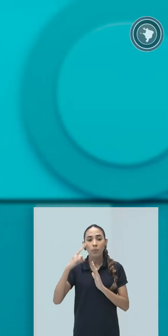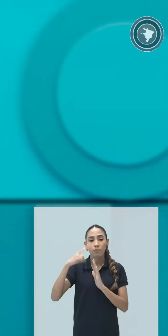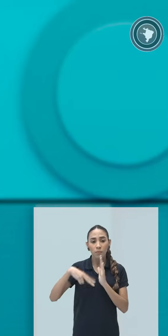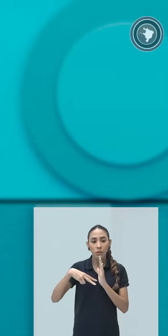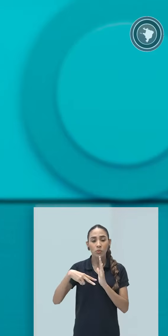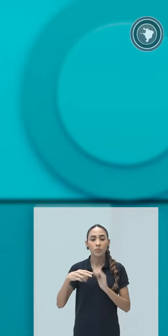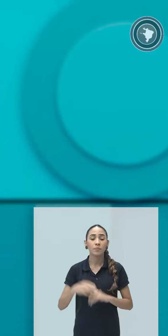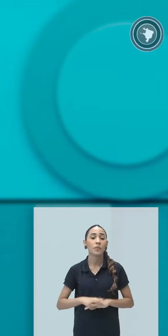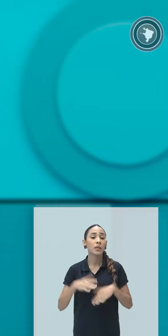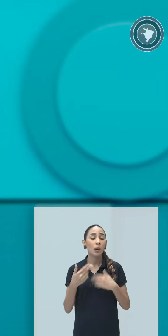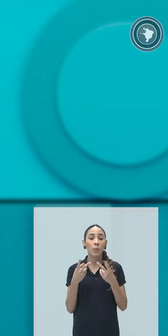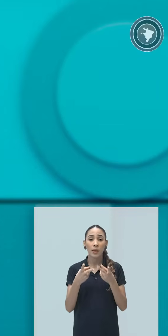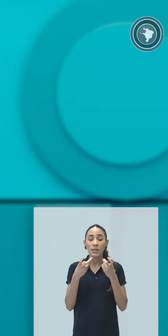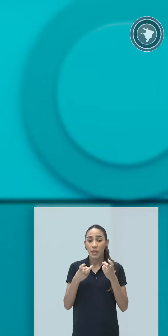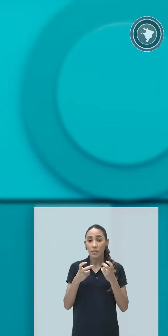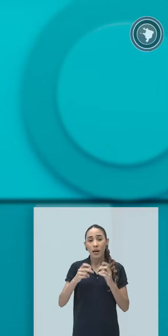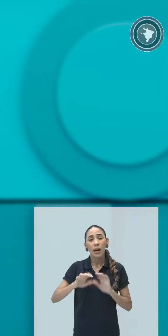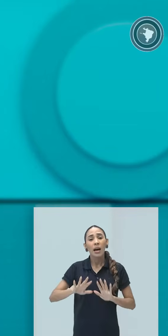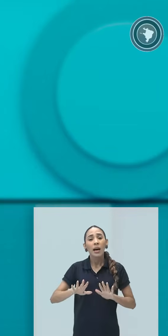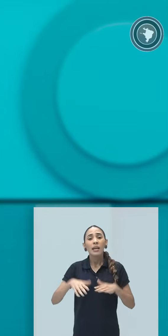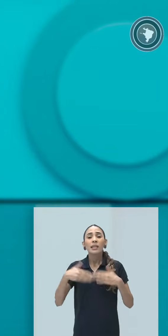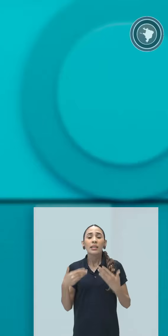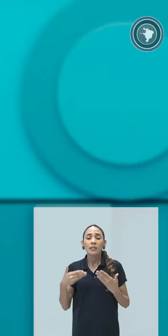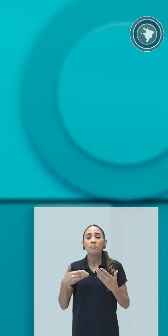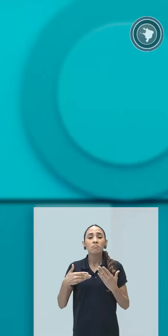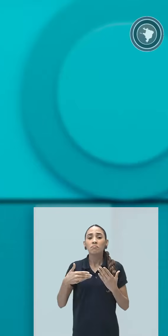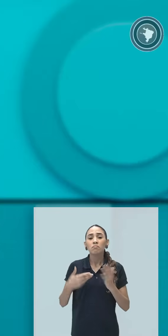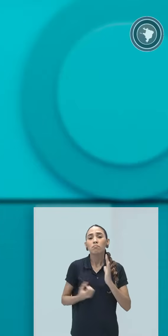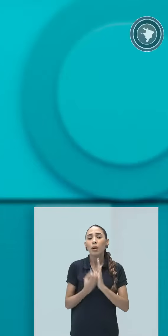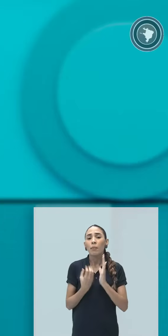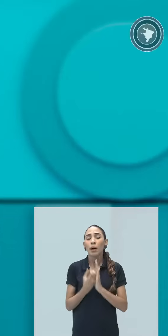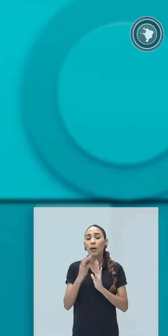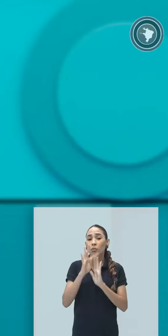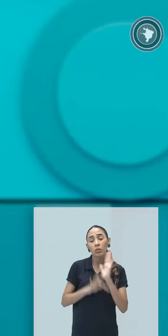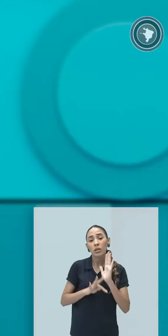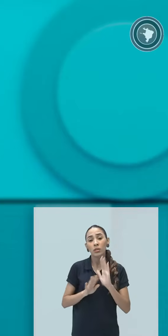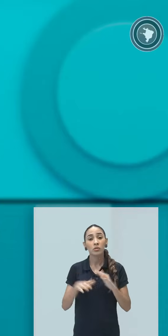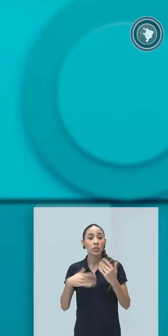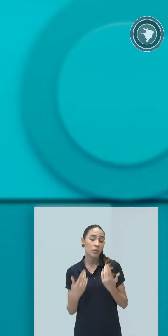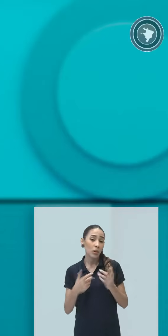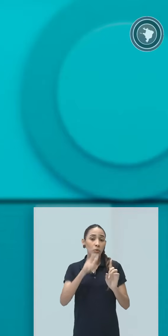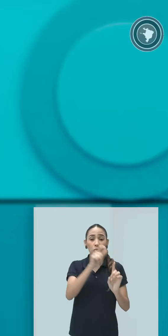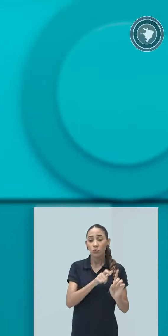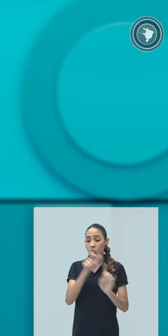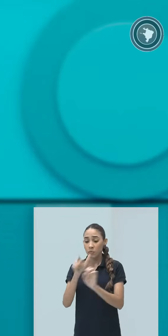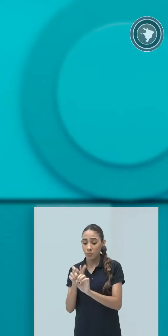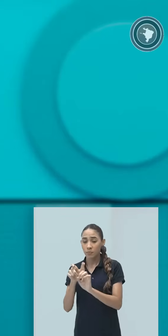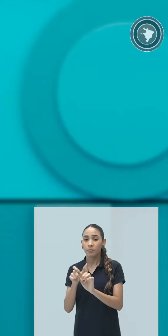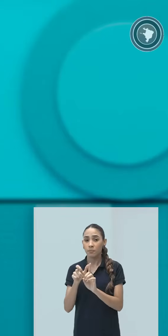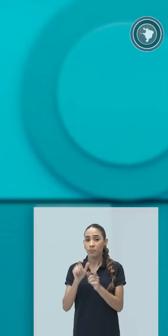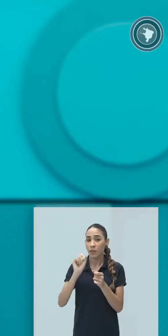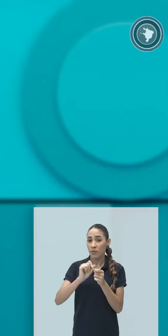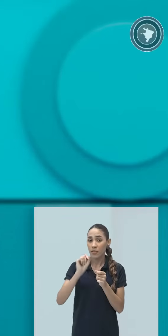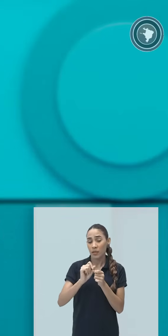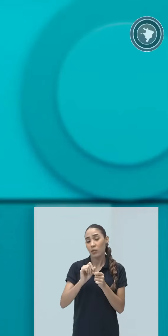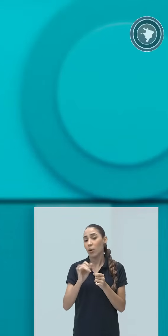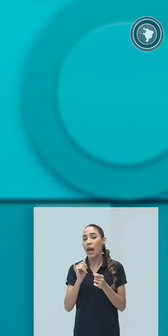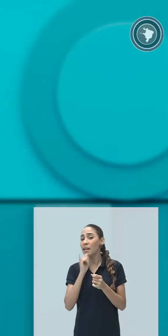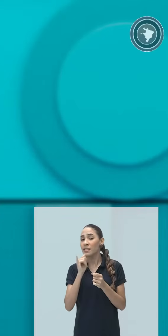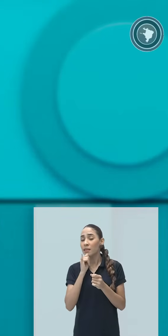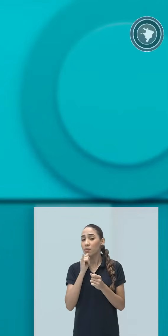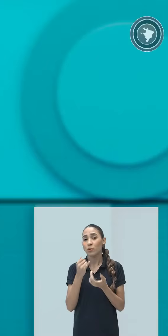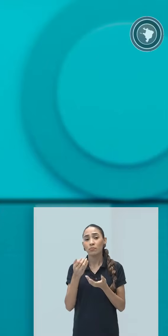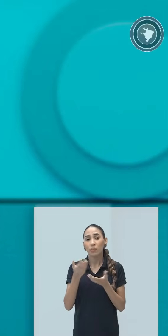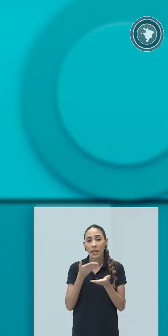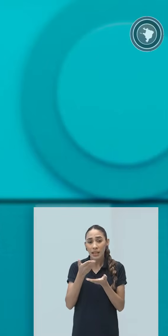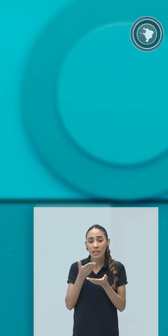quem produz o texto, no primeiro momento, nós temos ali exatamente as duas personagens produzindo o texto, a conversa de WhatsApp.